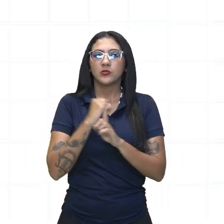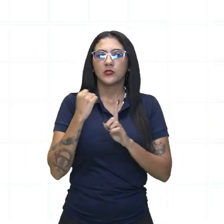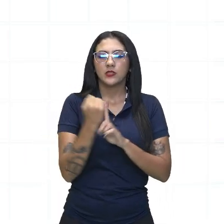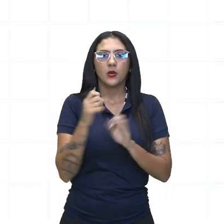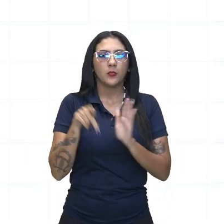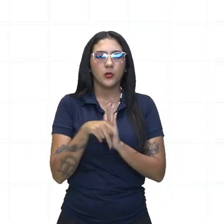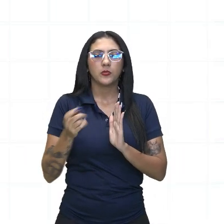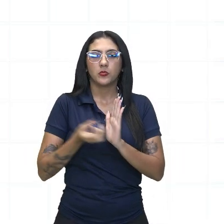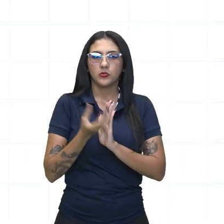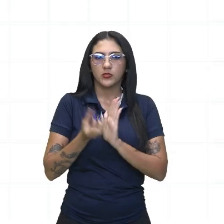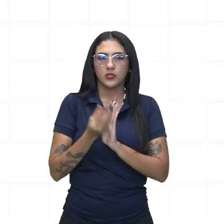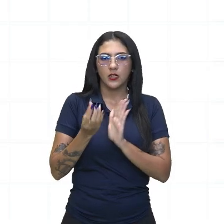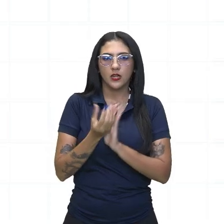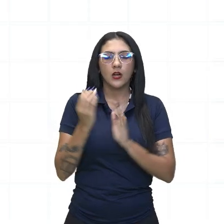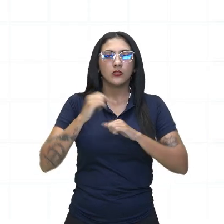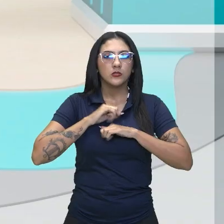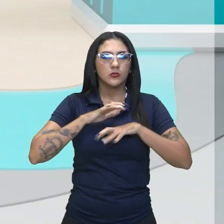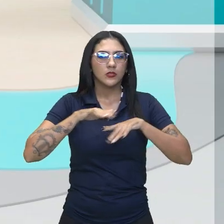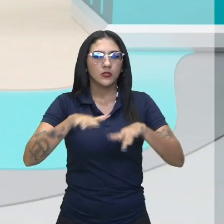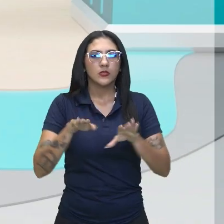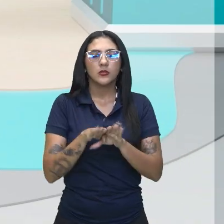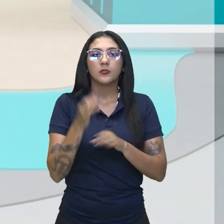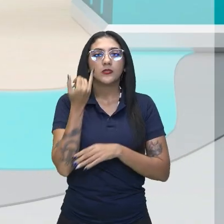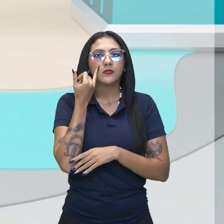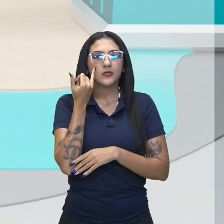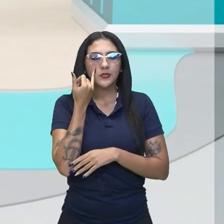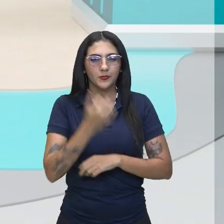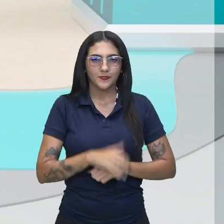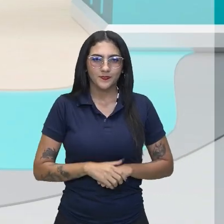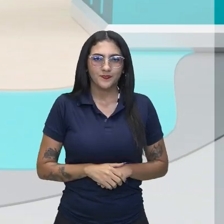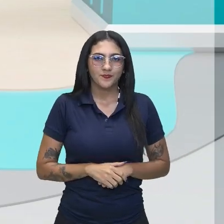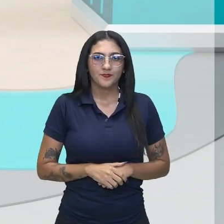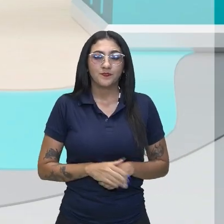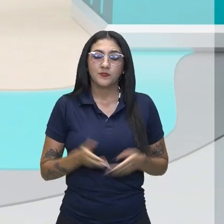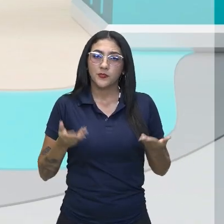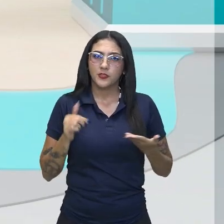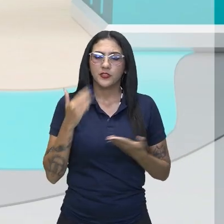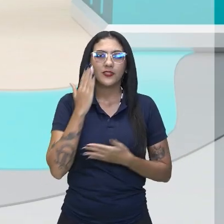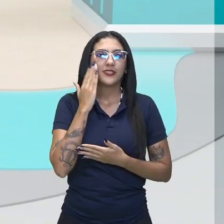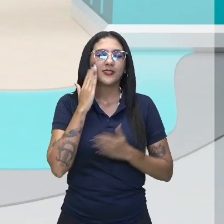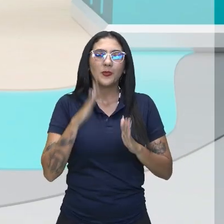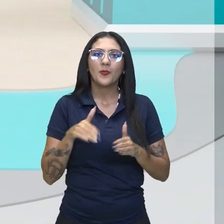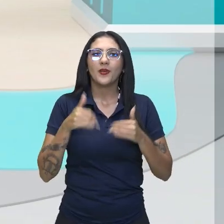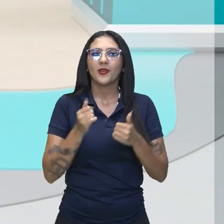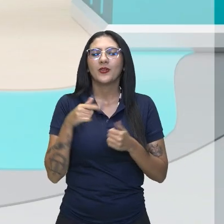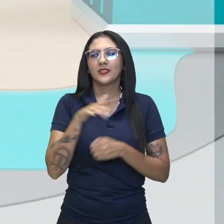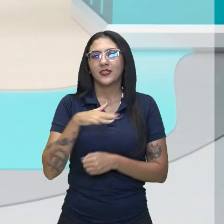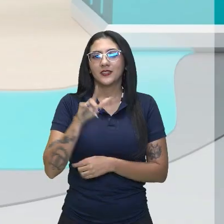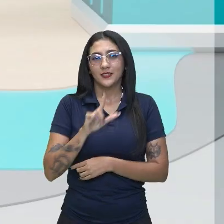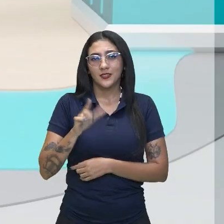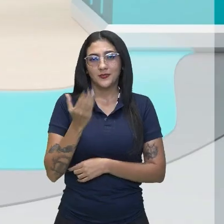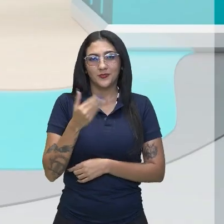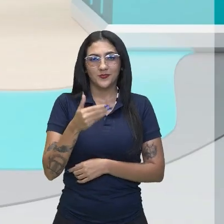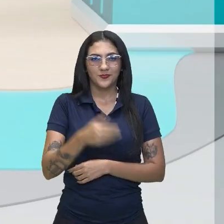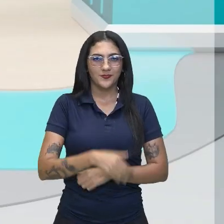produção, circulação e recepção. Vamos entender um pouquinho então sobre esse gênero literário na nossa aula. Vamos